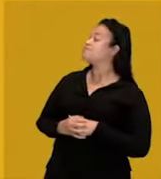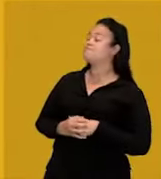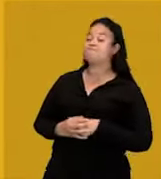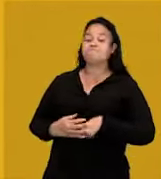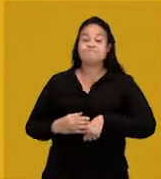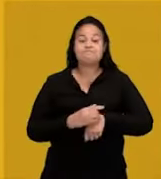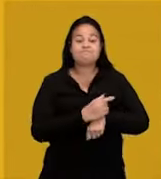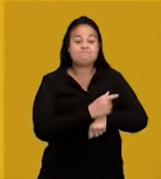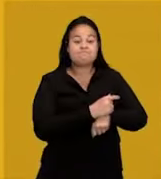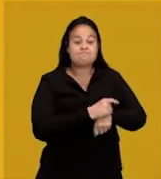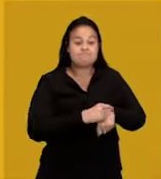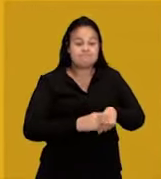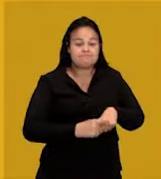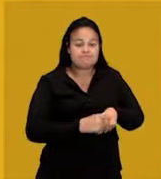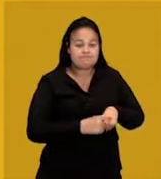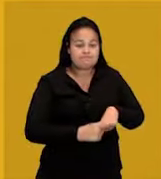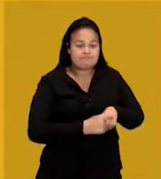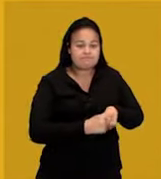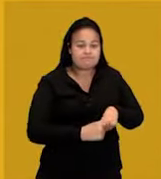as vértebras.